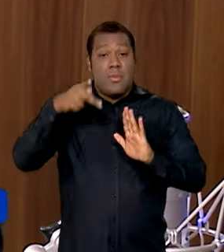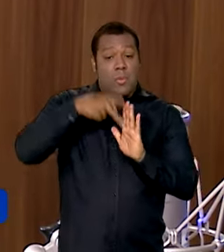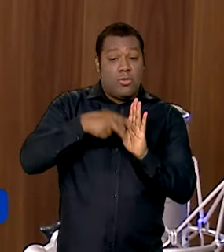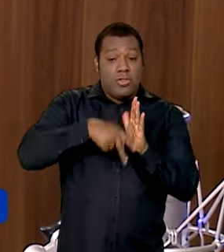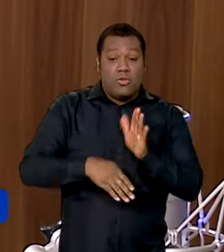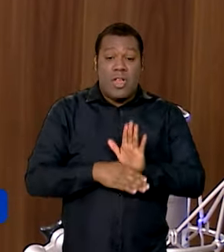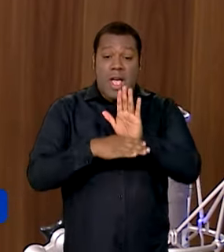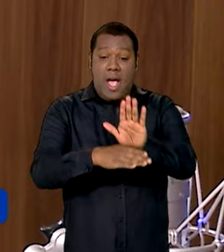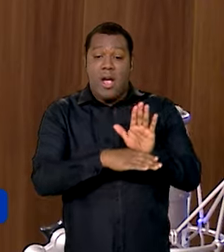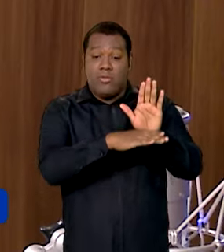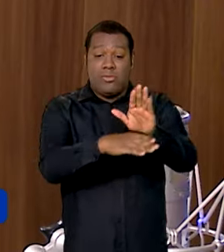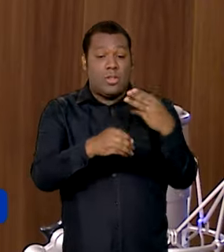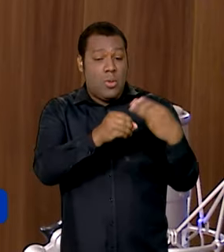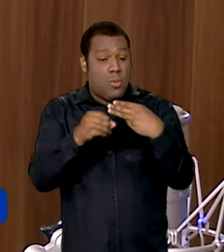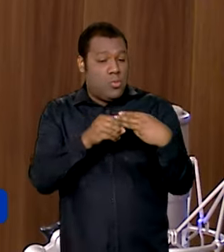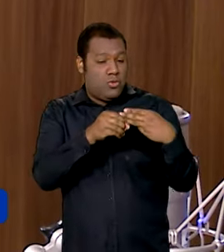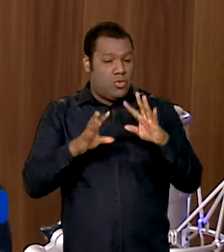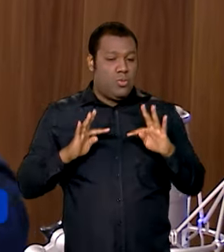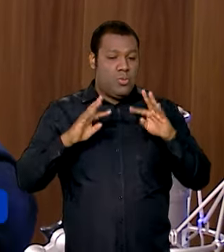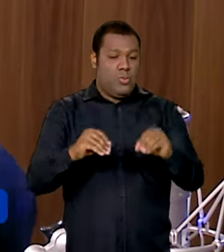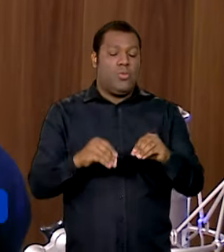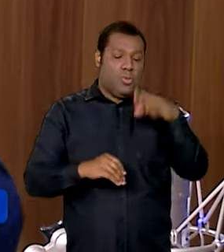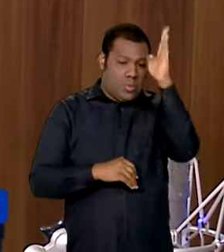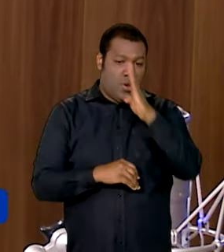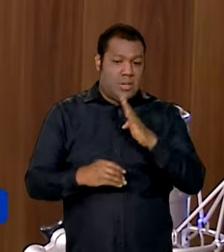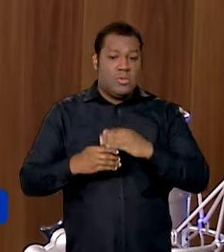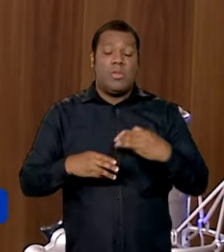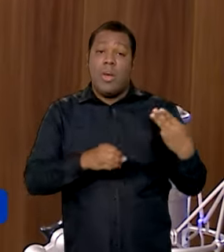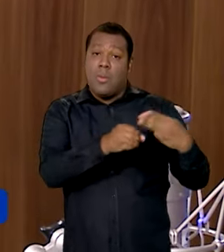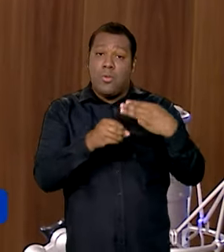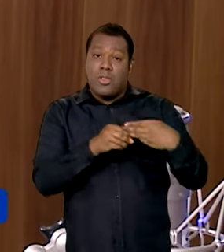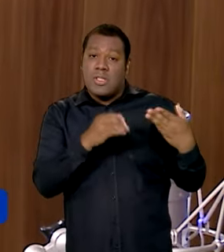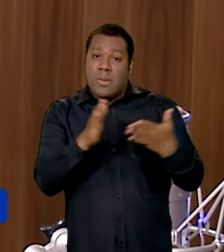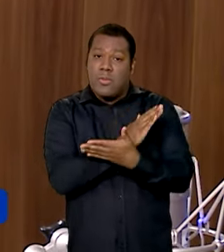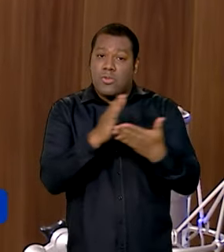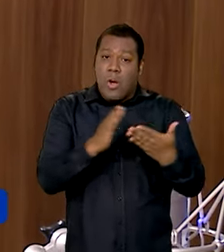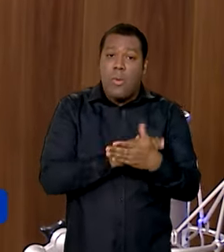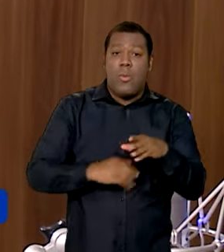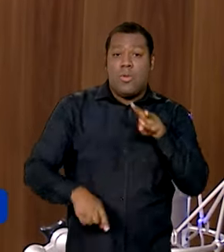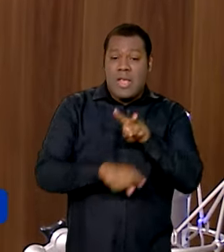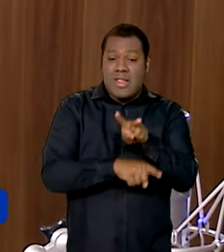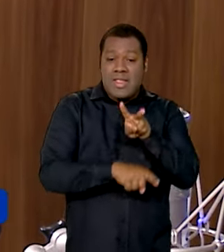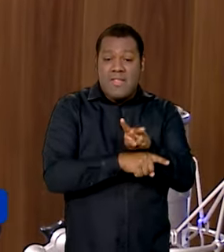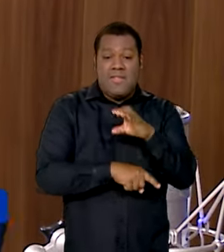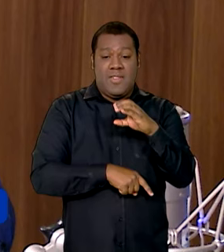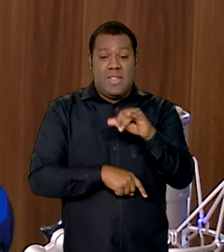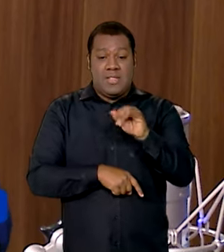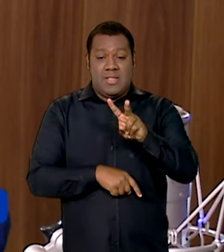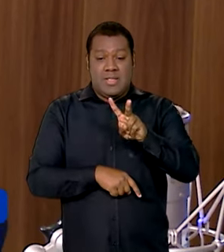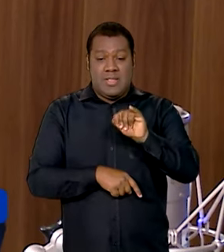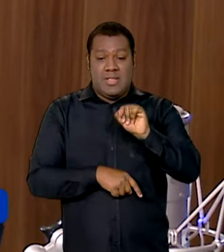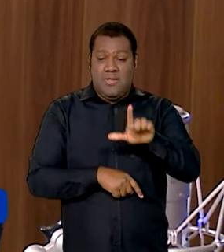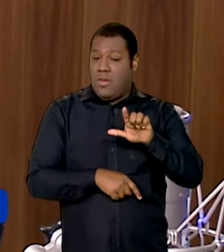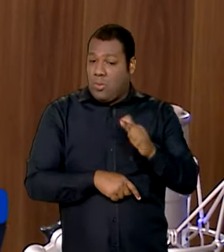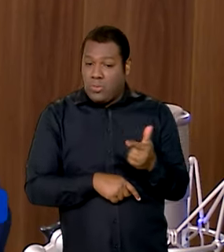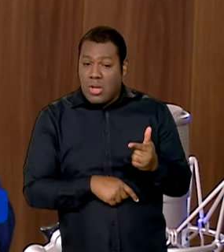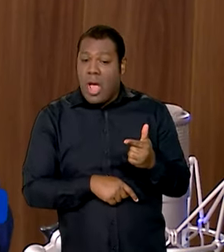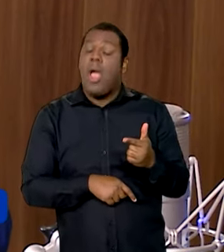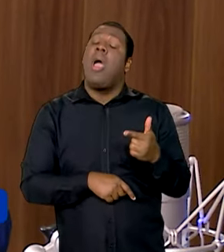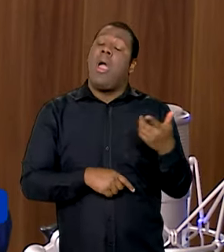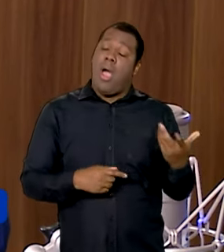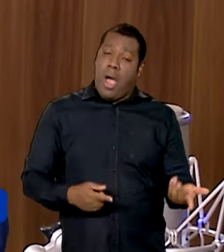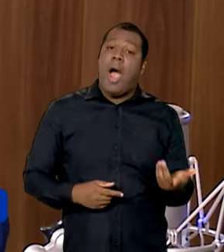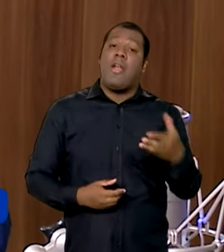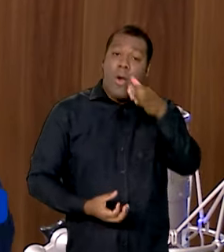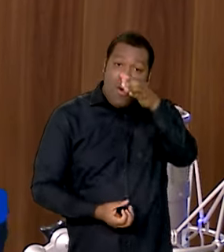inclusive municípios que não tem Defesa Civil organizar suas defesas civis porque o ano passado eu fui em muitos